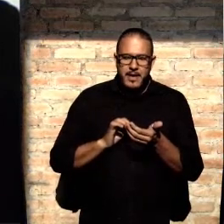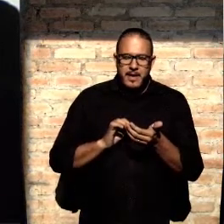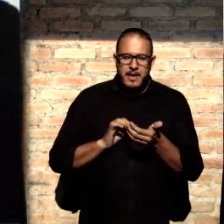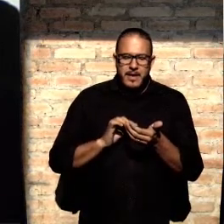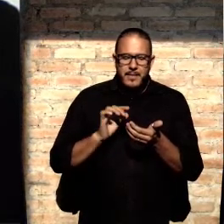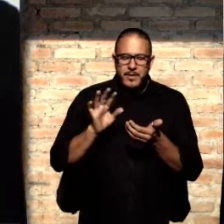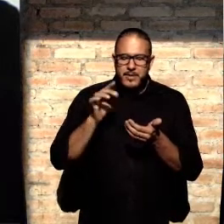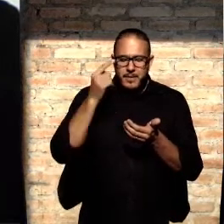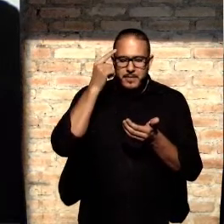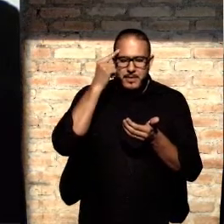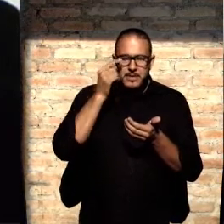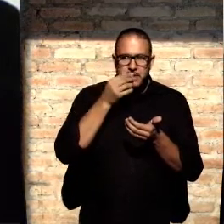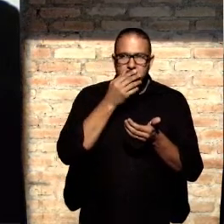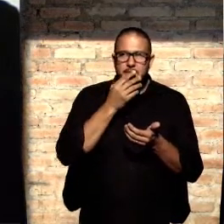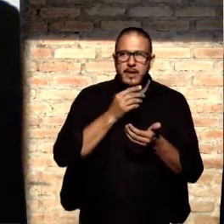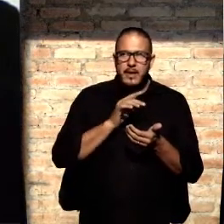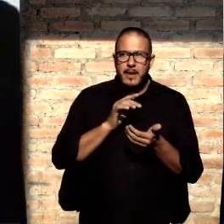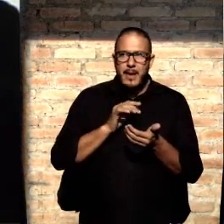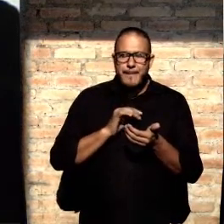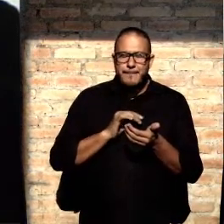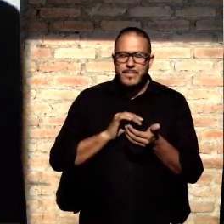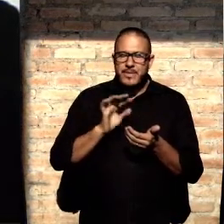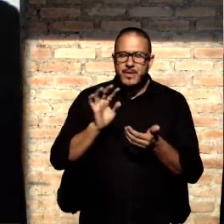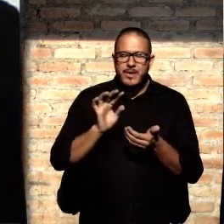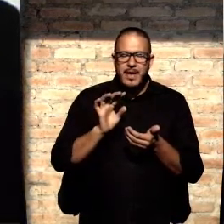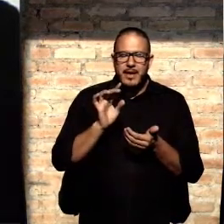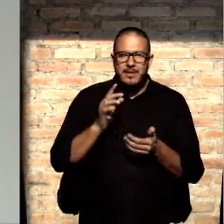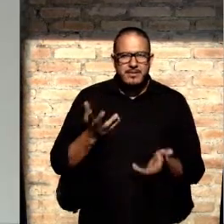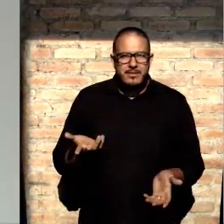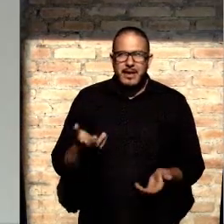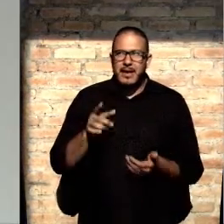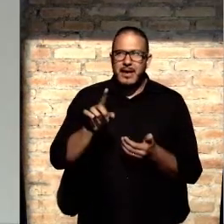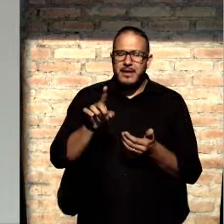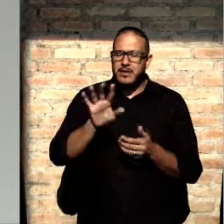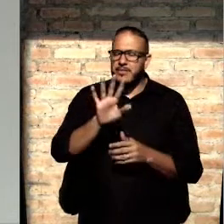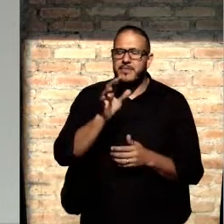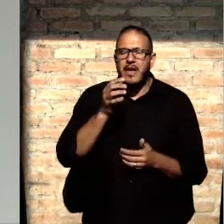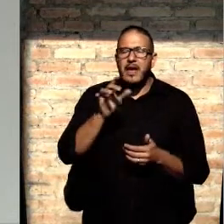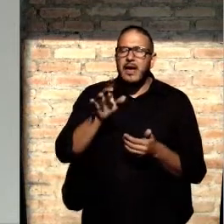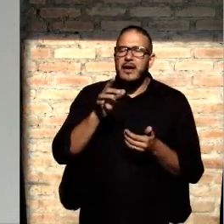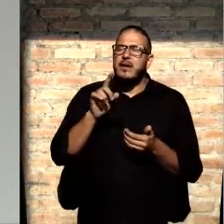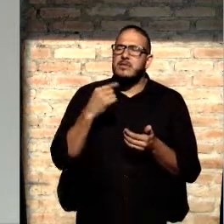pensei 'não há que a gente podia